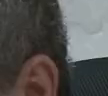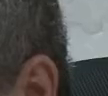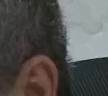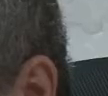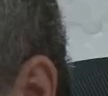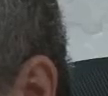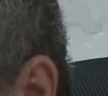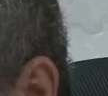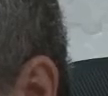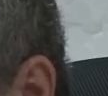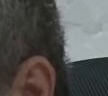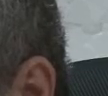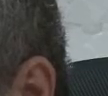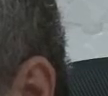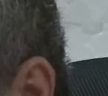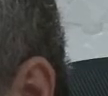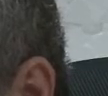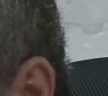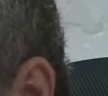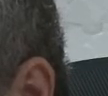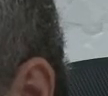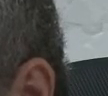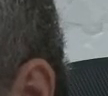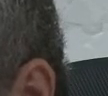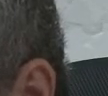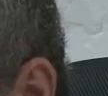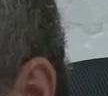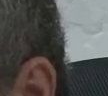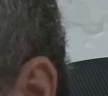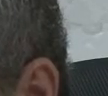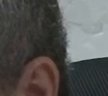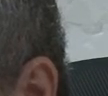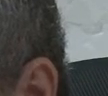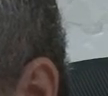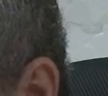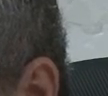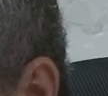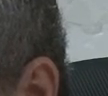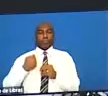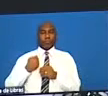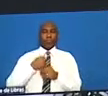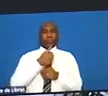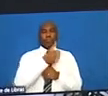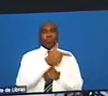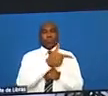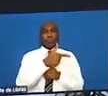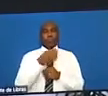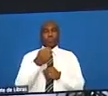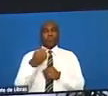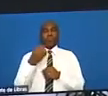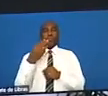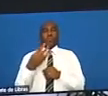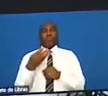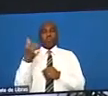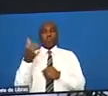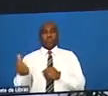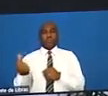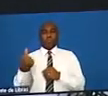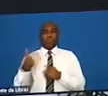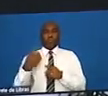de multa individual e proporcional ao dano fixado em 10 por cento sobre os valores a serem